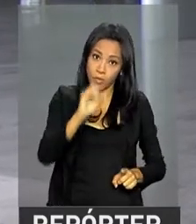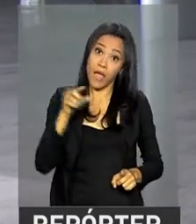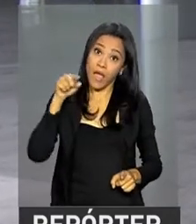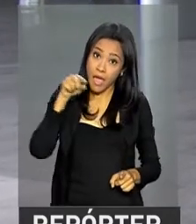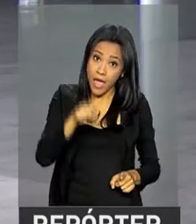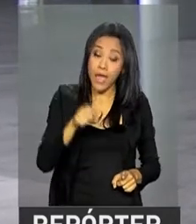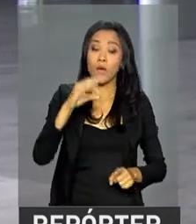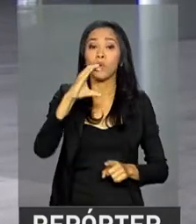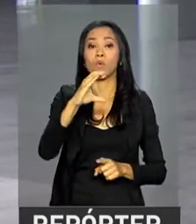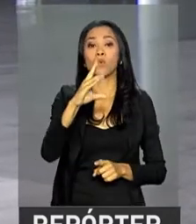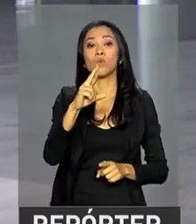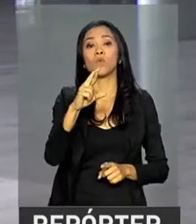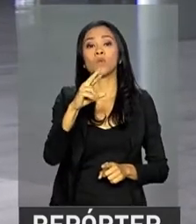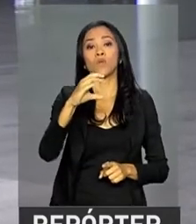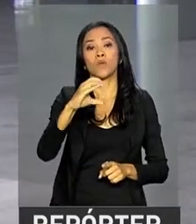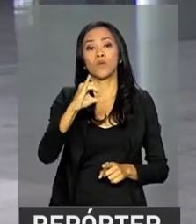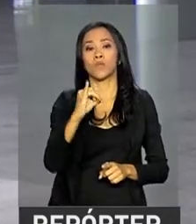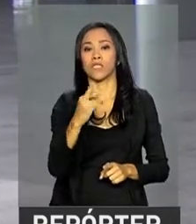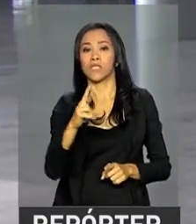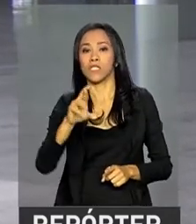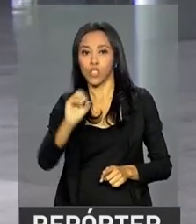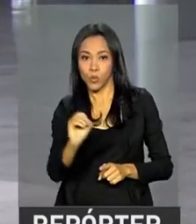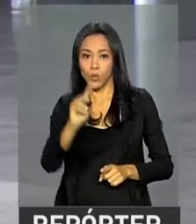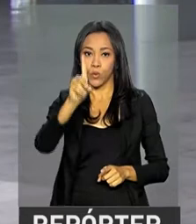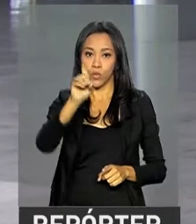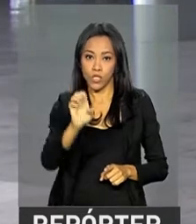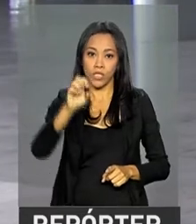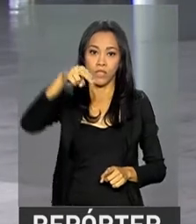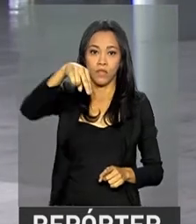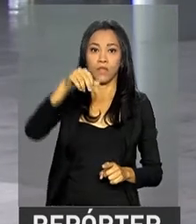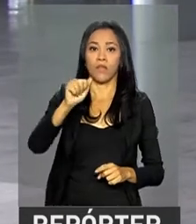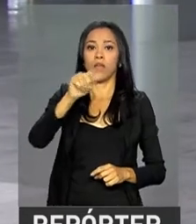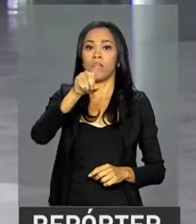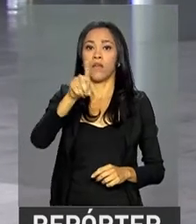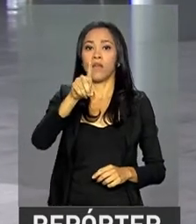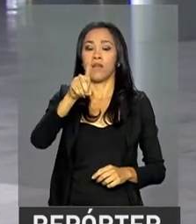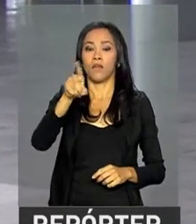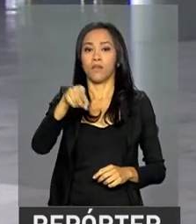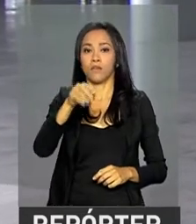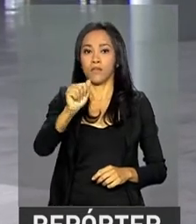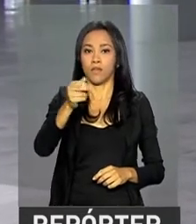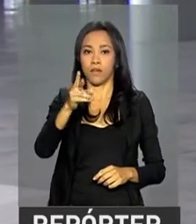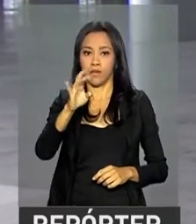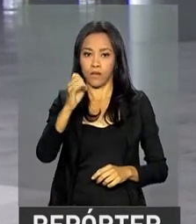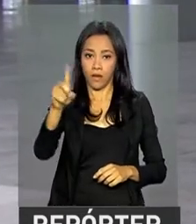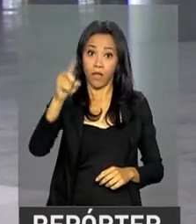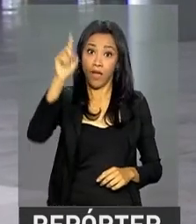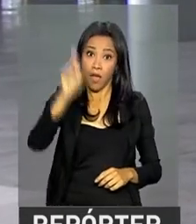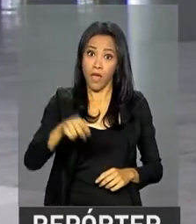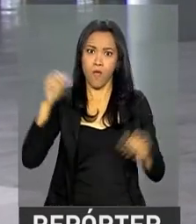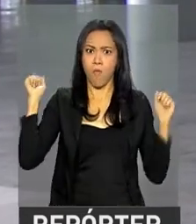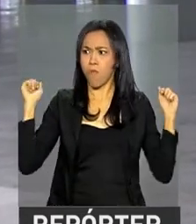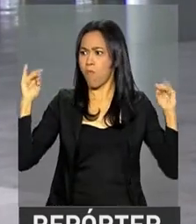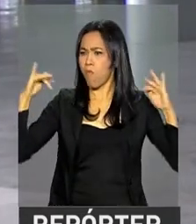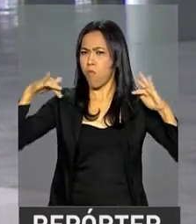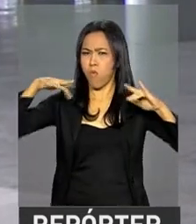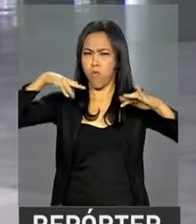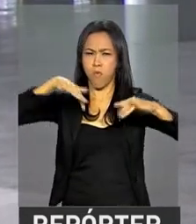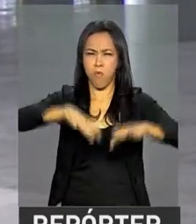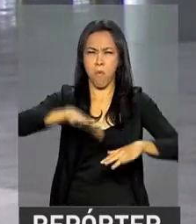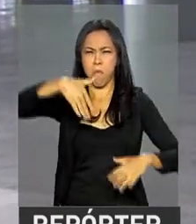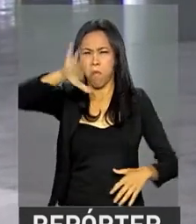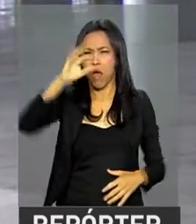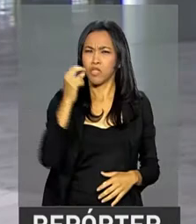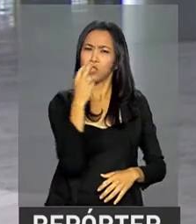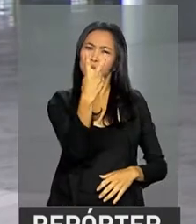sinalizar é considerado maior a maior manifestação religiosa do brasil uma das maiores do mundo que une todos os anos mais de 2